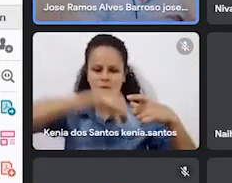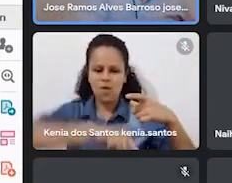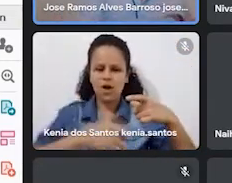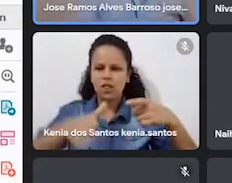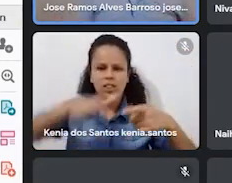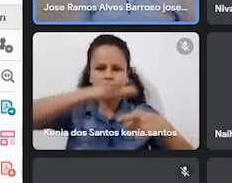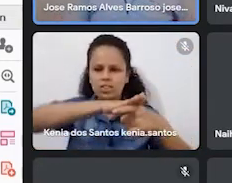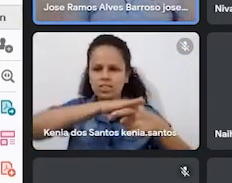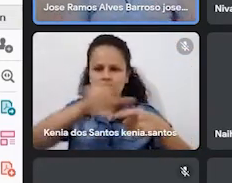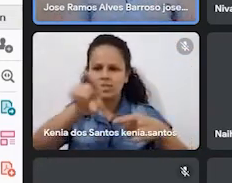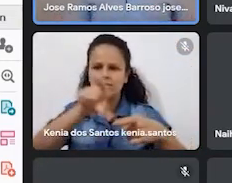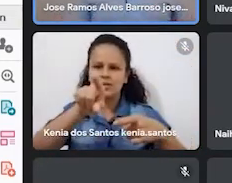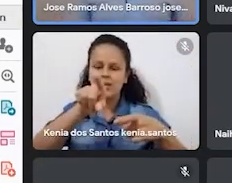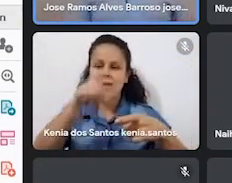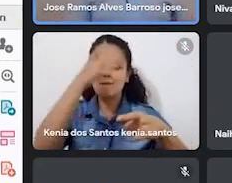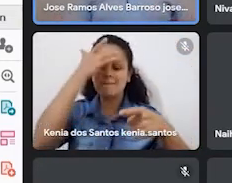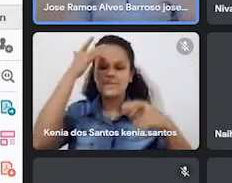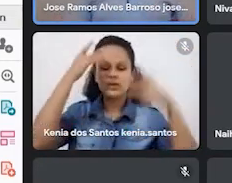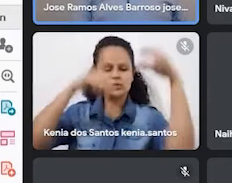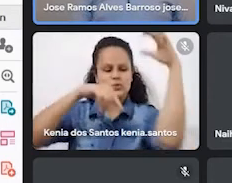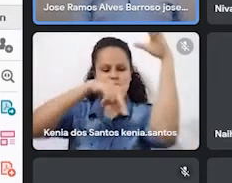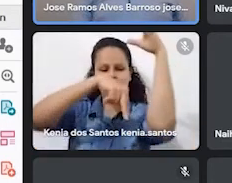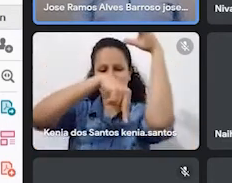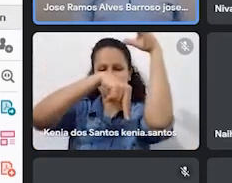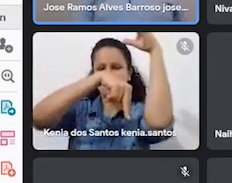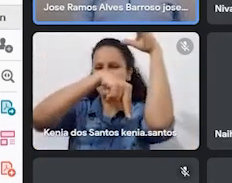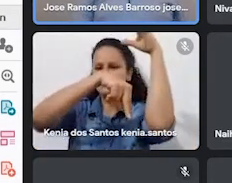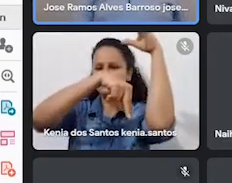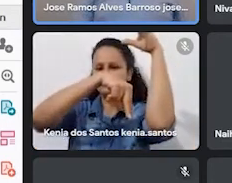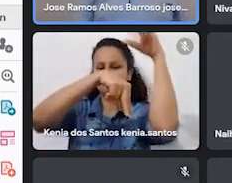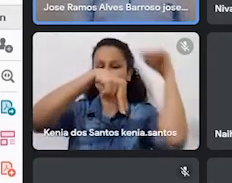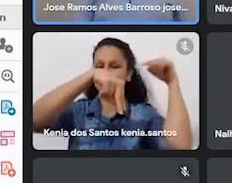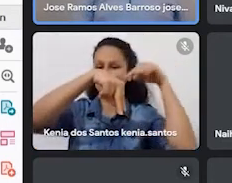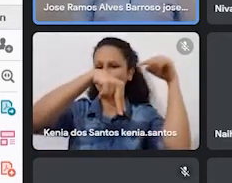É um acidente com quem está lá embaixo. Com quem está embaixo.